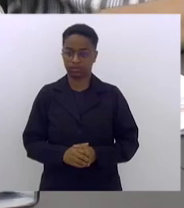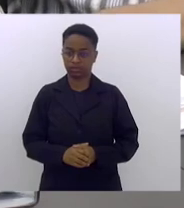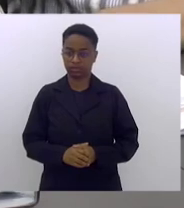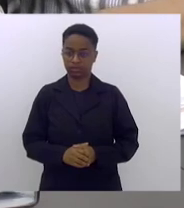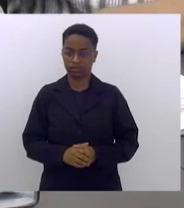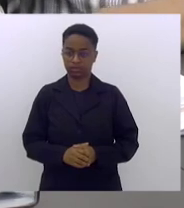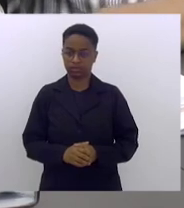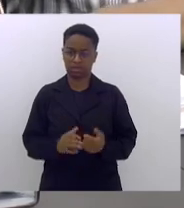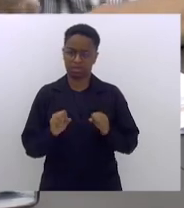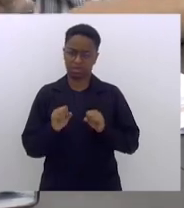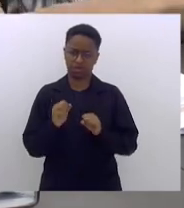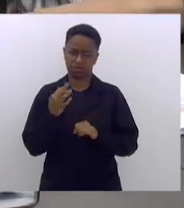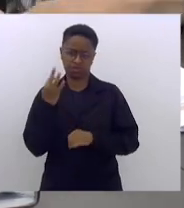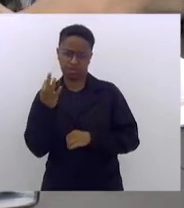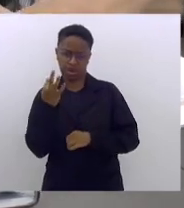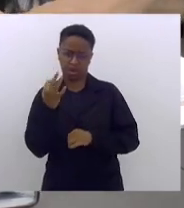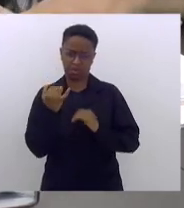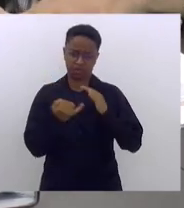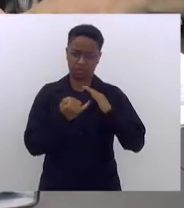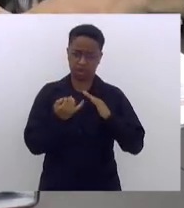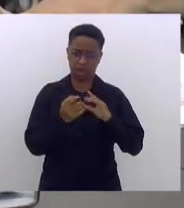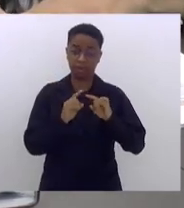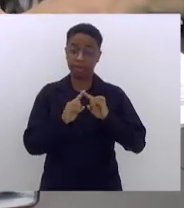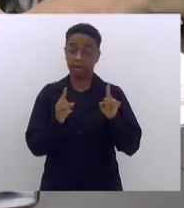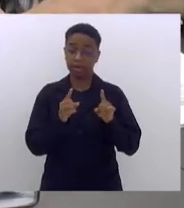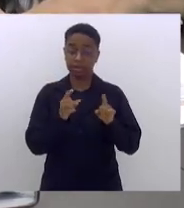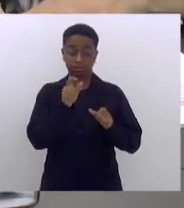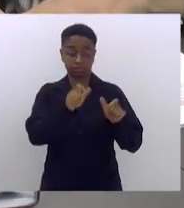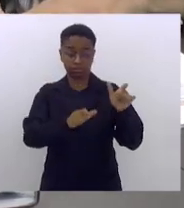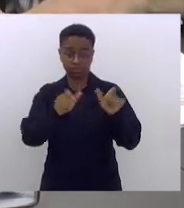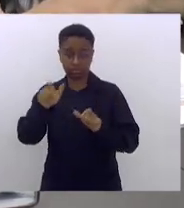pode ser formal ou informalmente, que os deputados